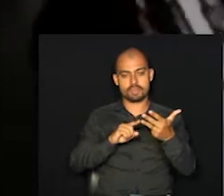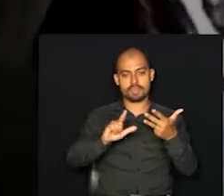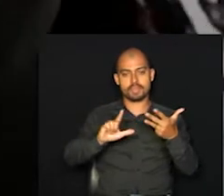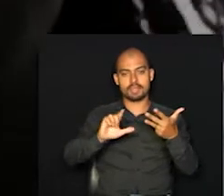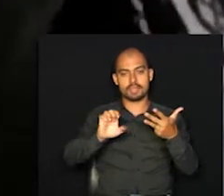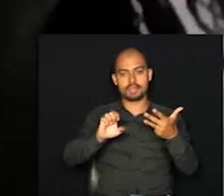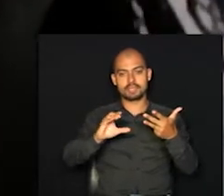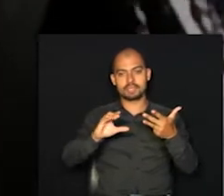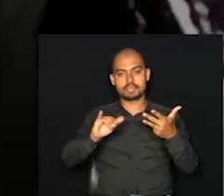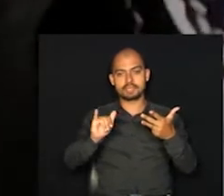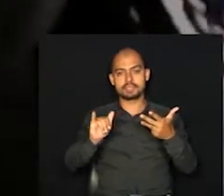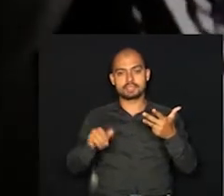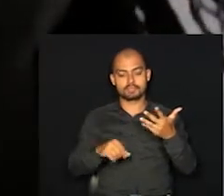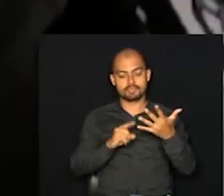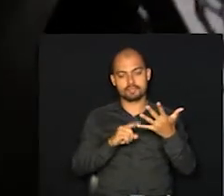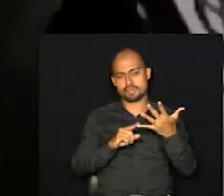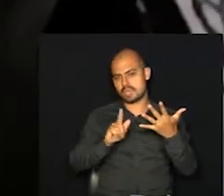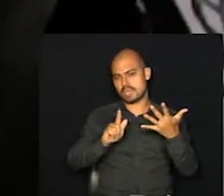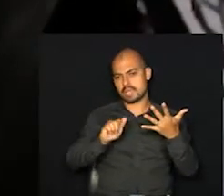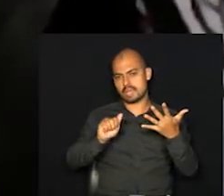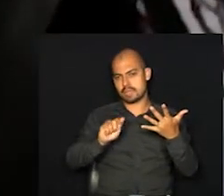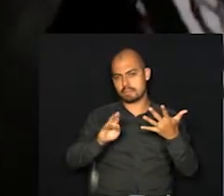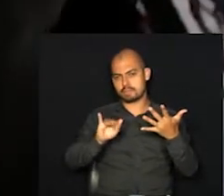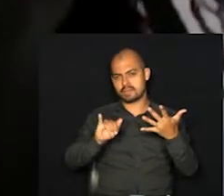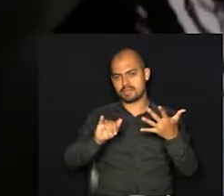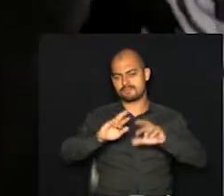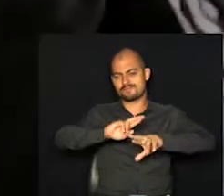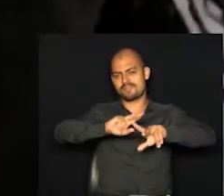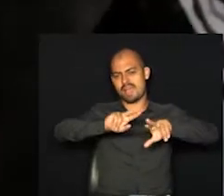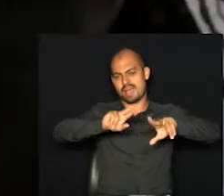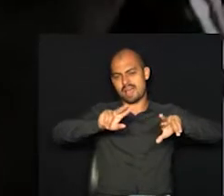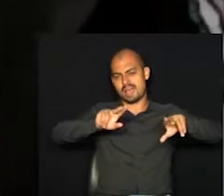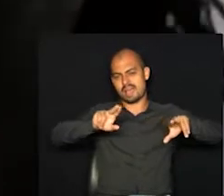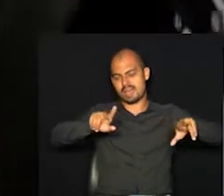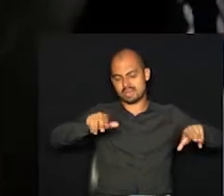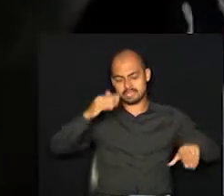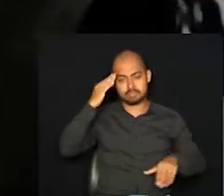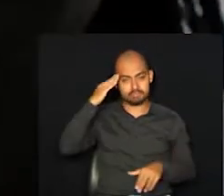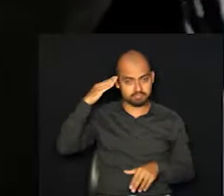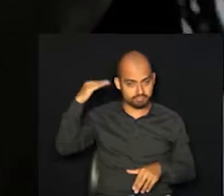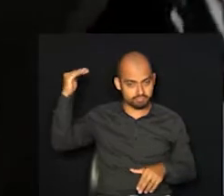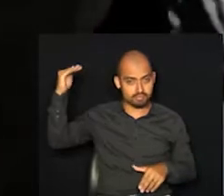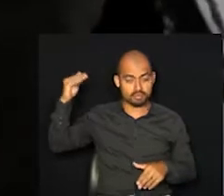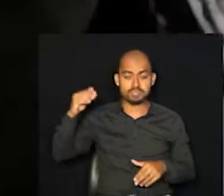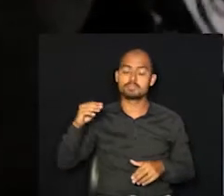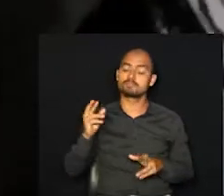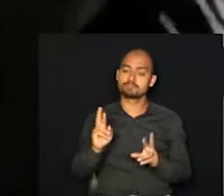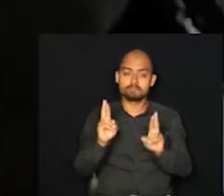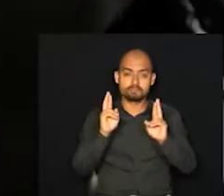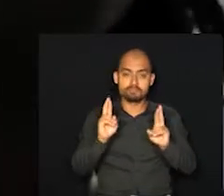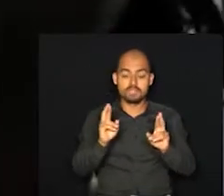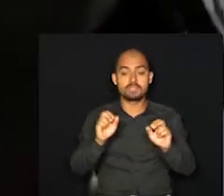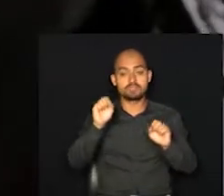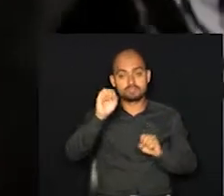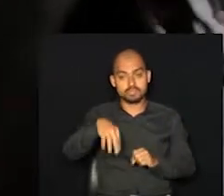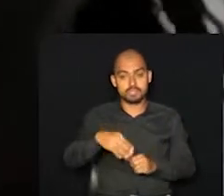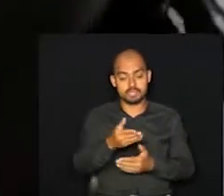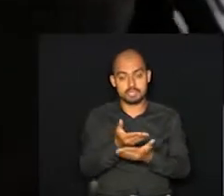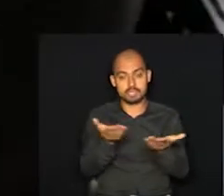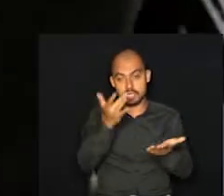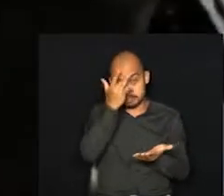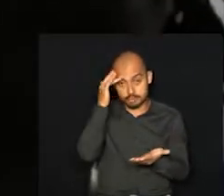Gabi Amarantos, tem muitas pessoas, eu acho que se espera assim, eu acho muito importante essas pessoas estarem